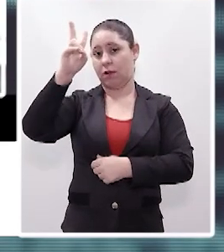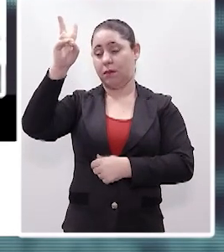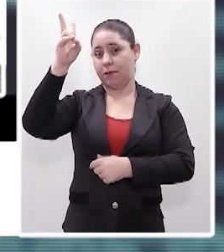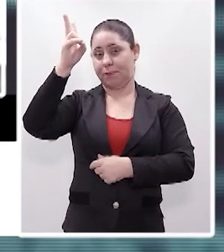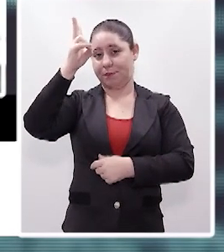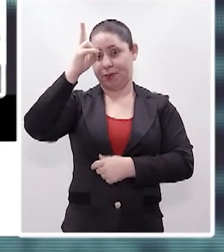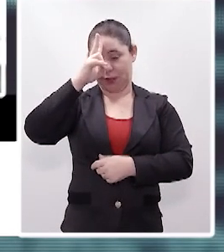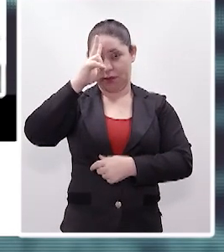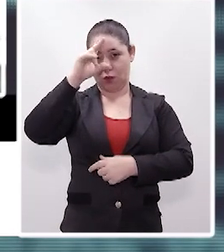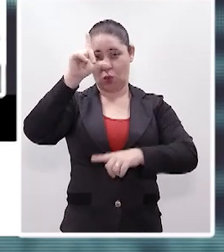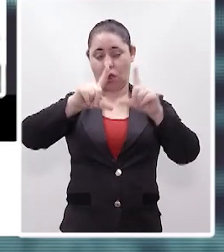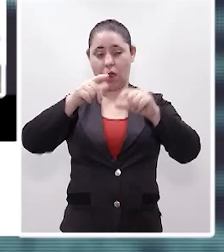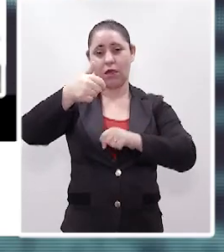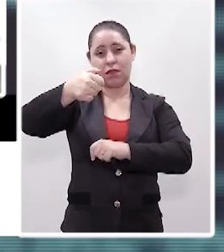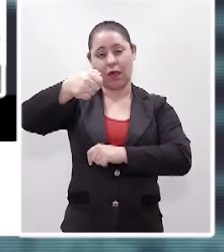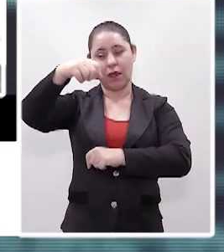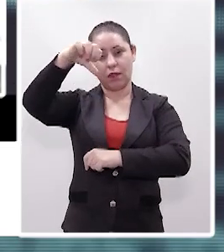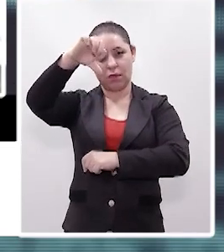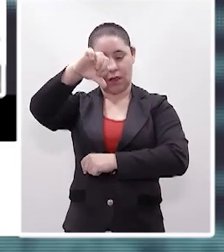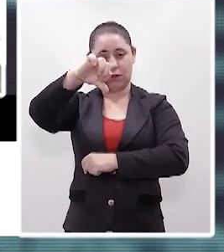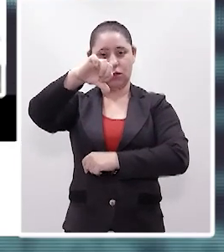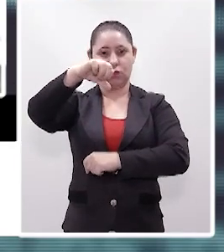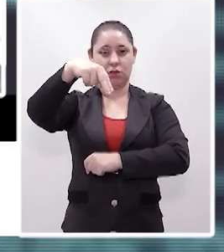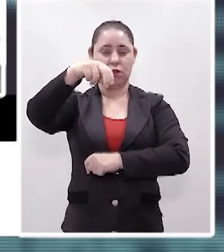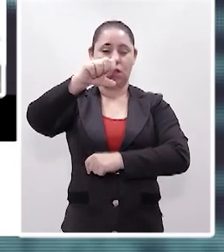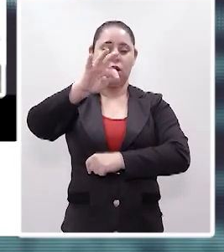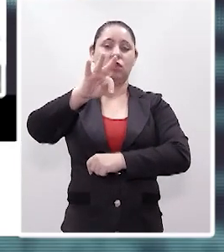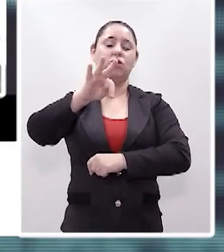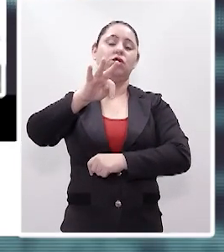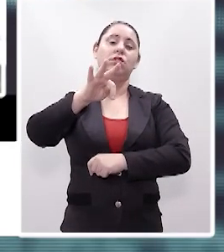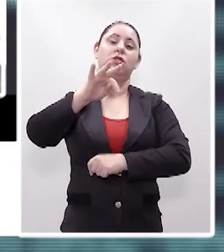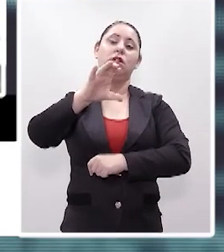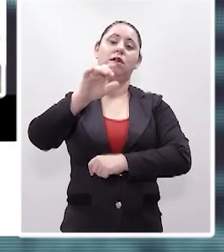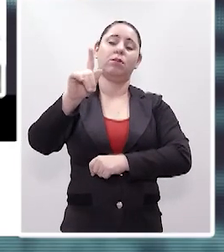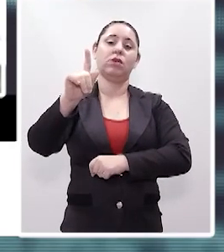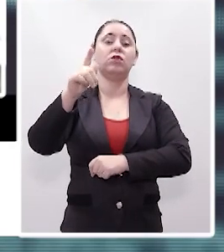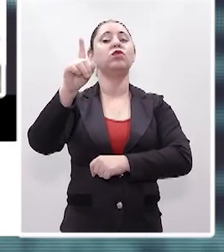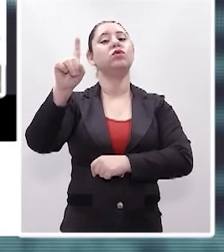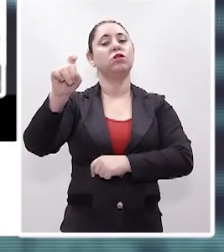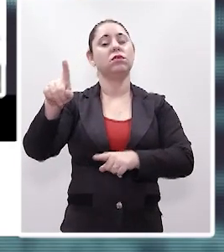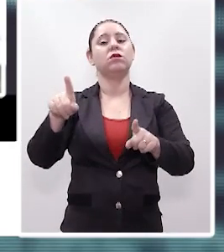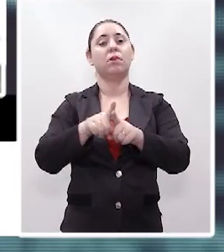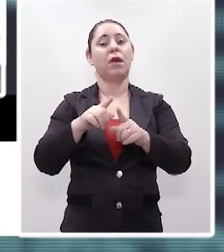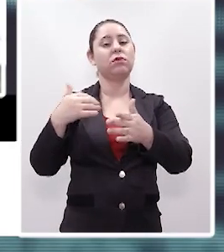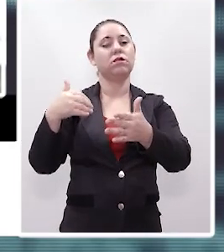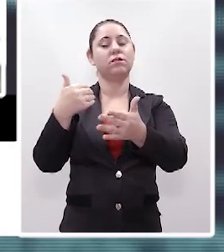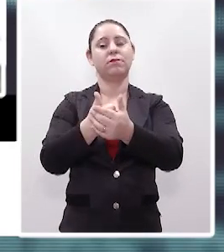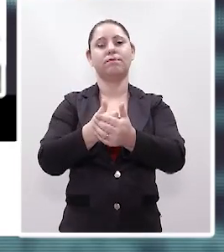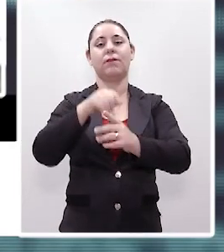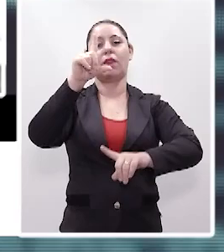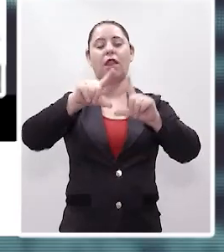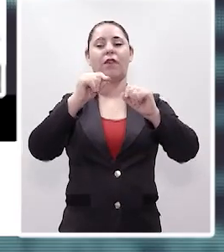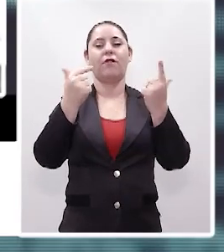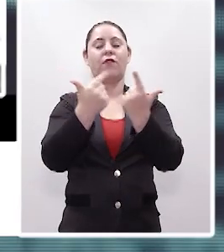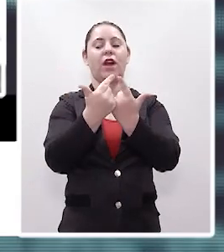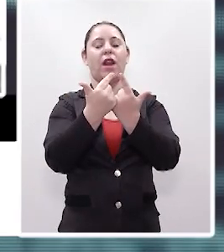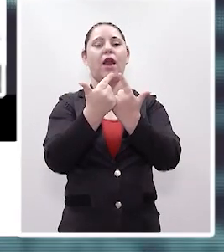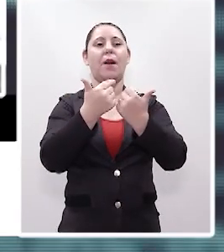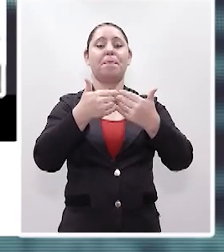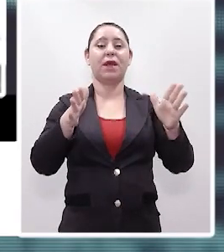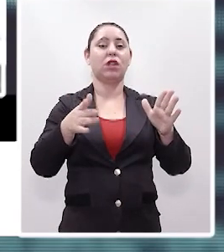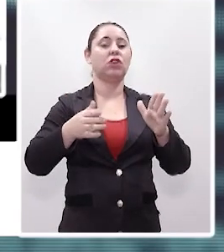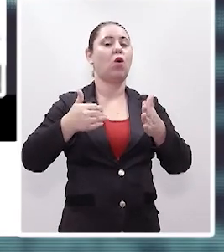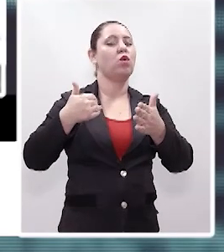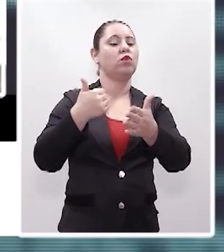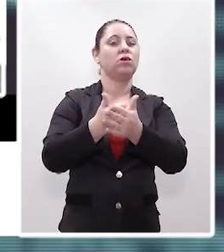Lembrando que estamos na programação do canal 9 do Cabo em Campo Grande e Dourados, muito em breve na TV aberta em Campo